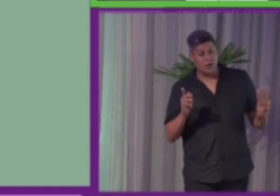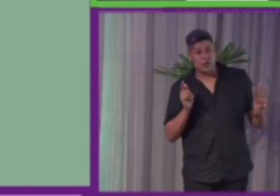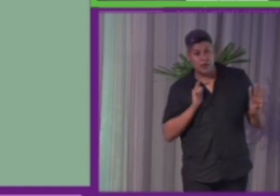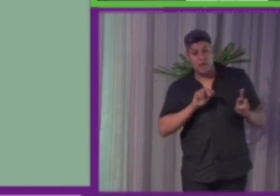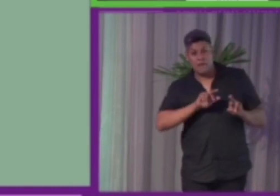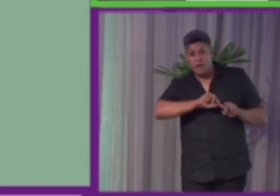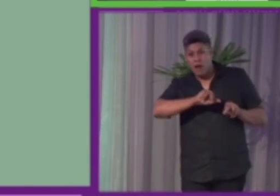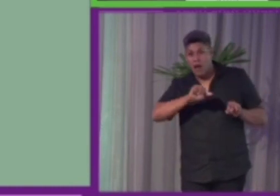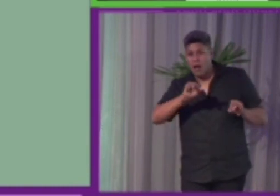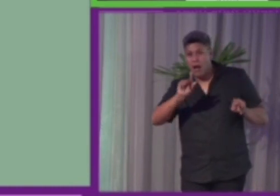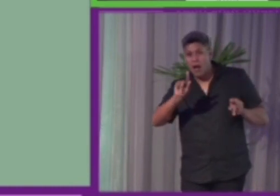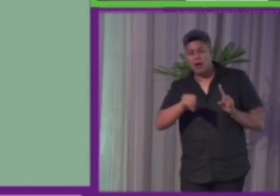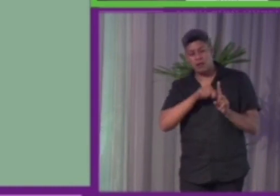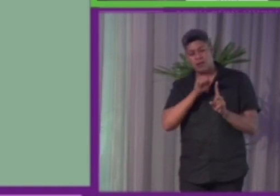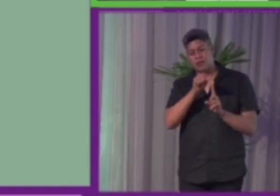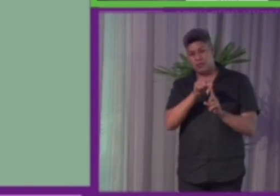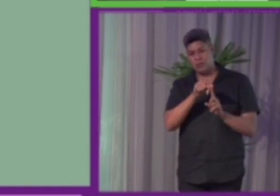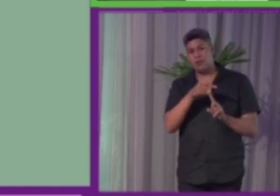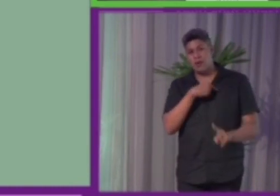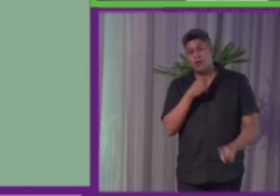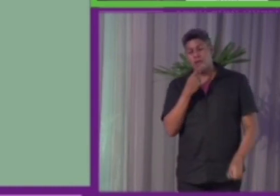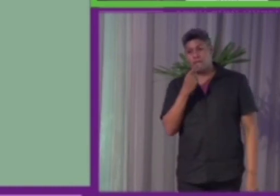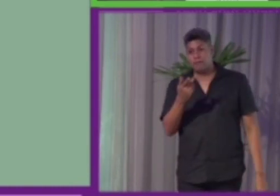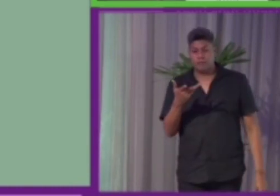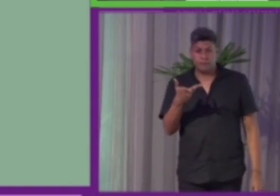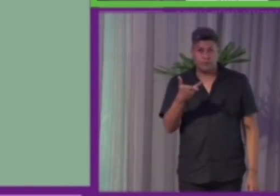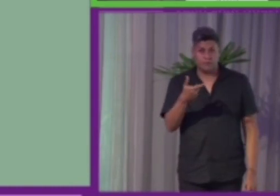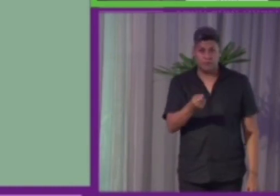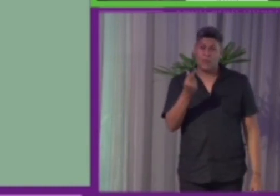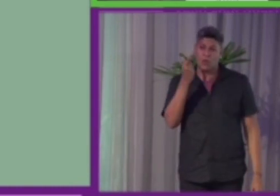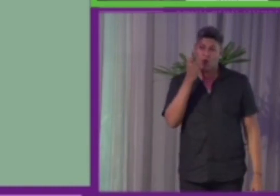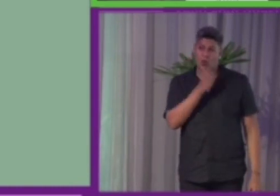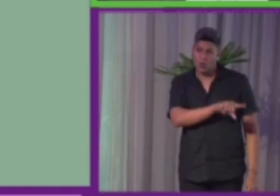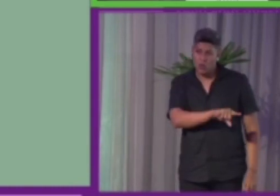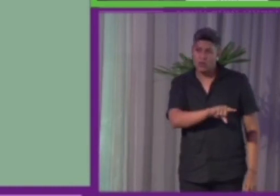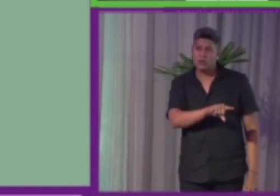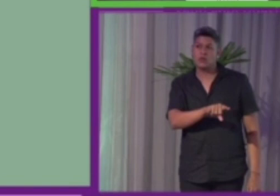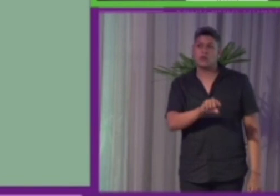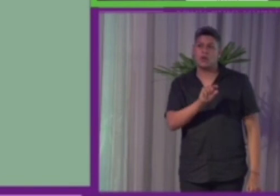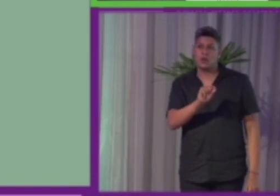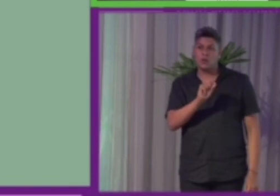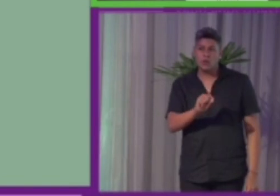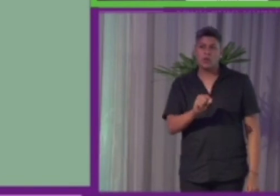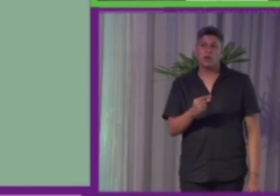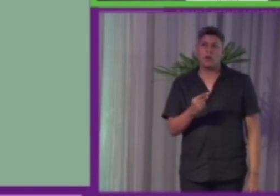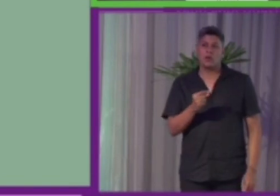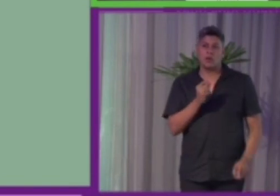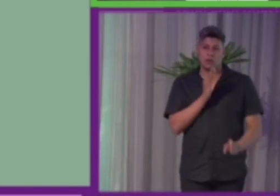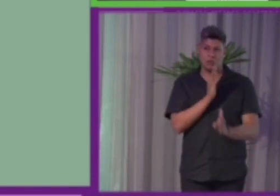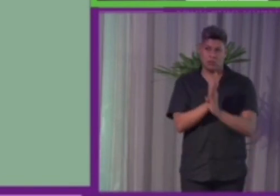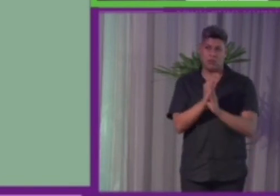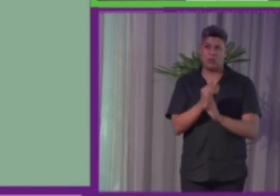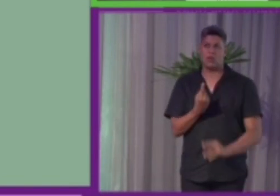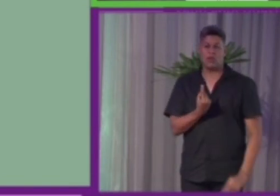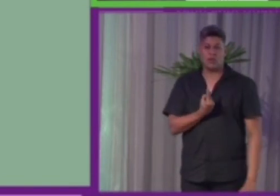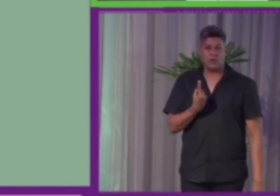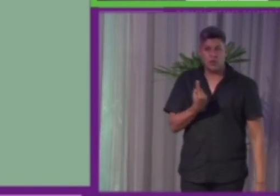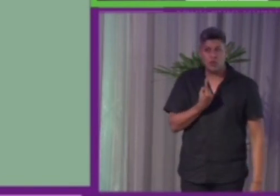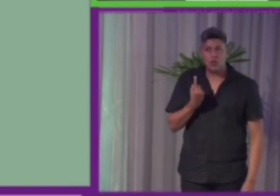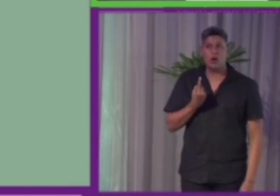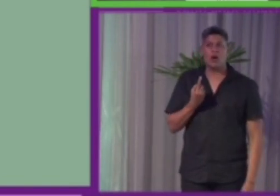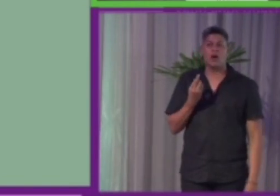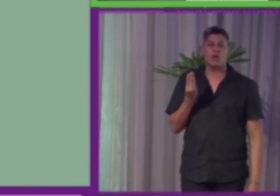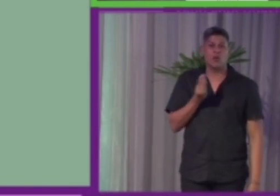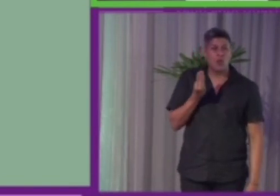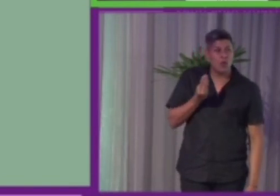várias funcionalidades que eu considero sensacionais, que a gente consegue ter segmento do paciente individual, sua trajetória de função pulmonar,